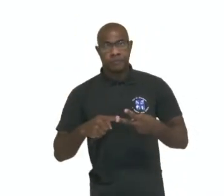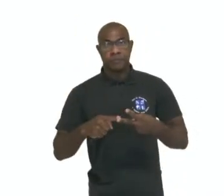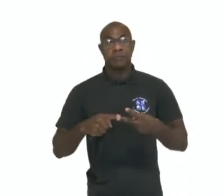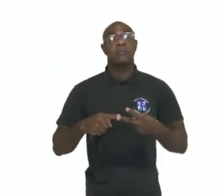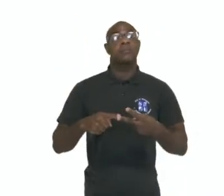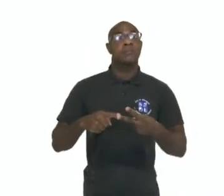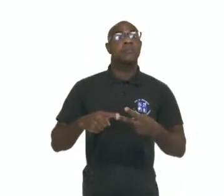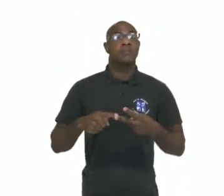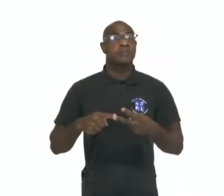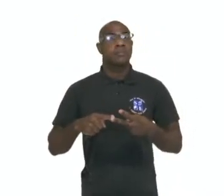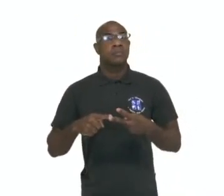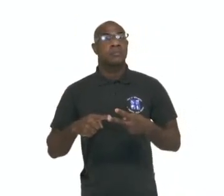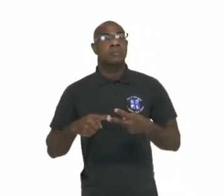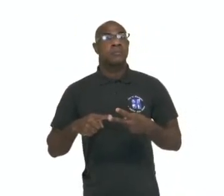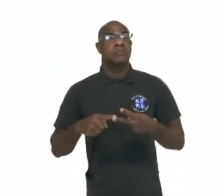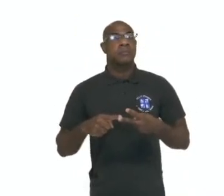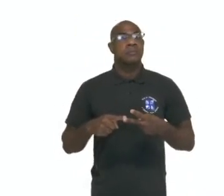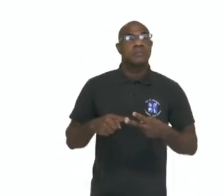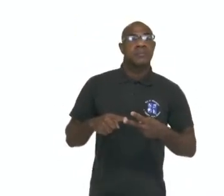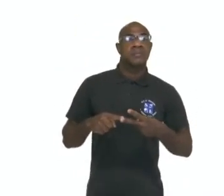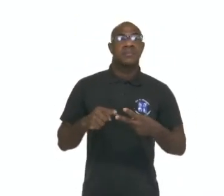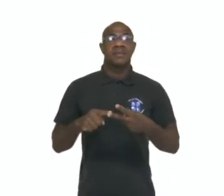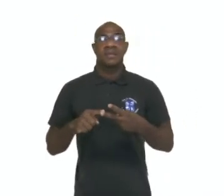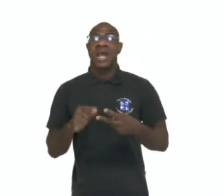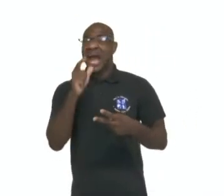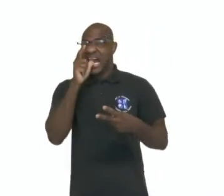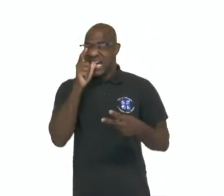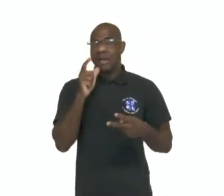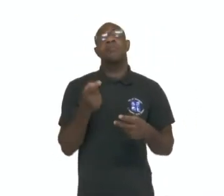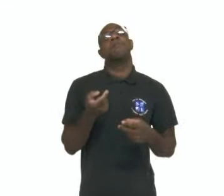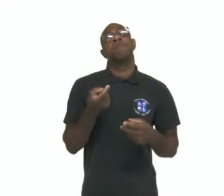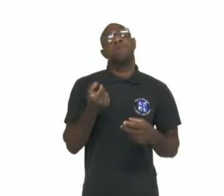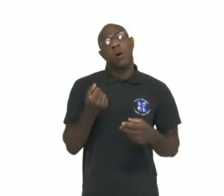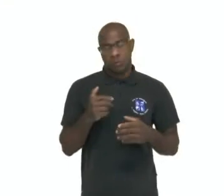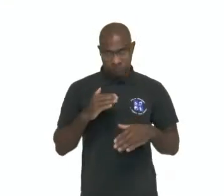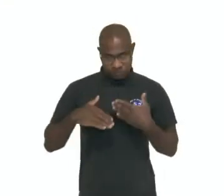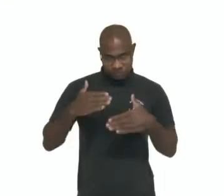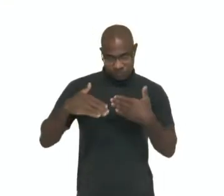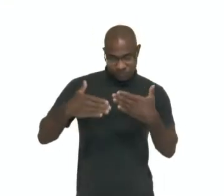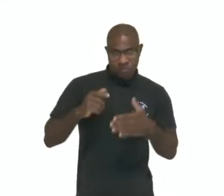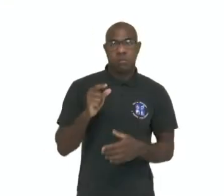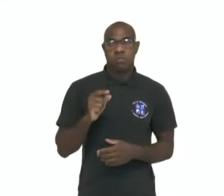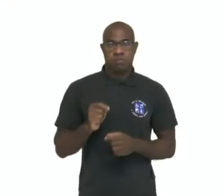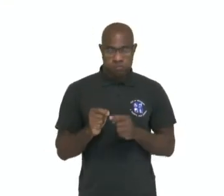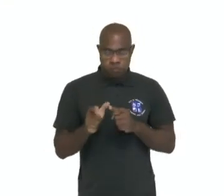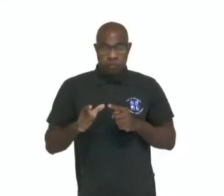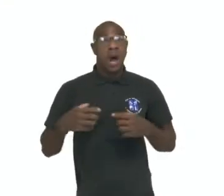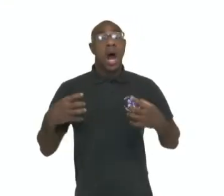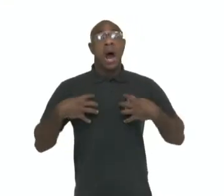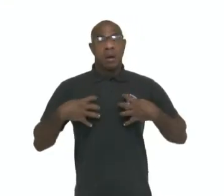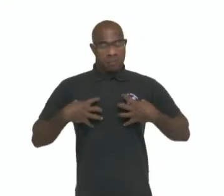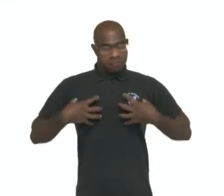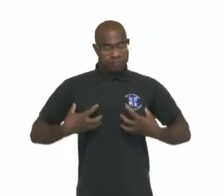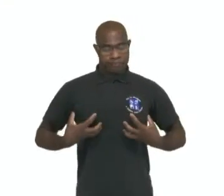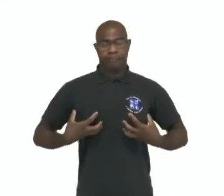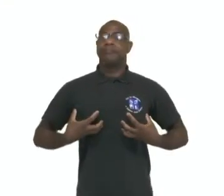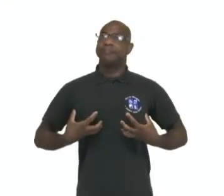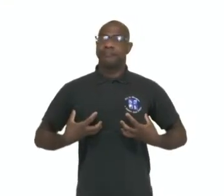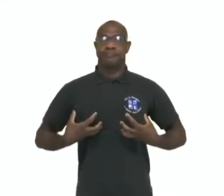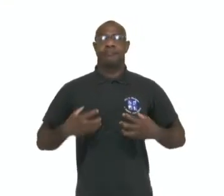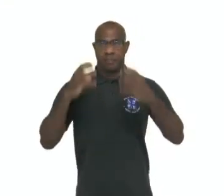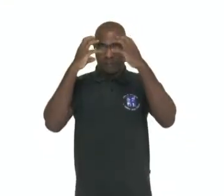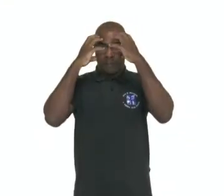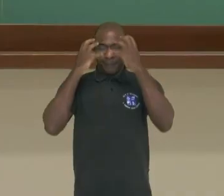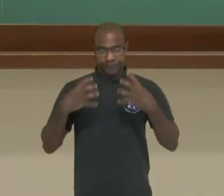órgãos reprodutivos pouco desenvolvidos, o aumento das mamas, será um